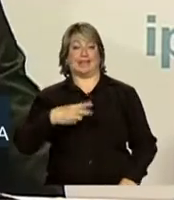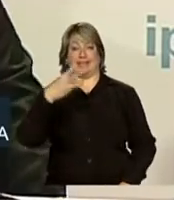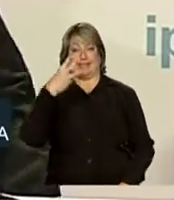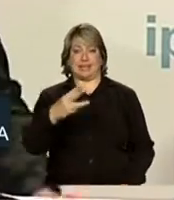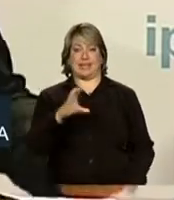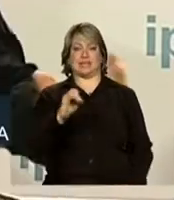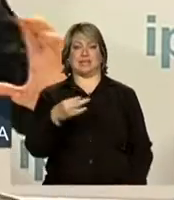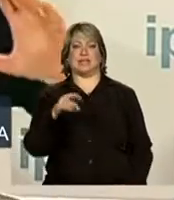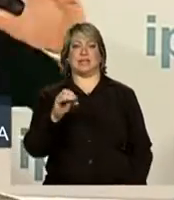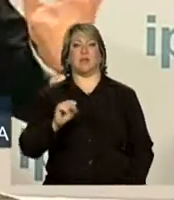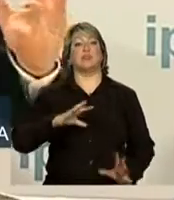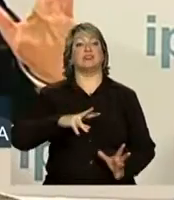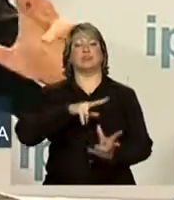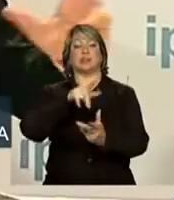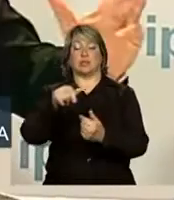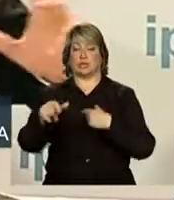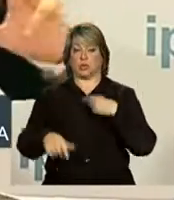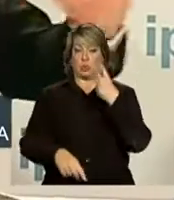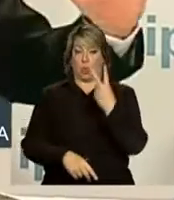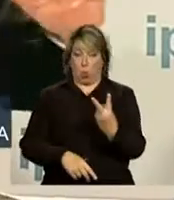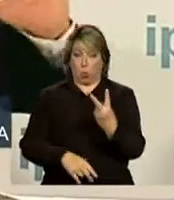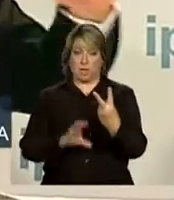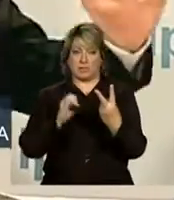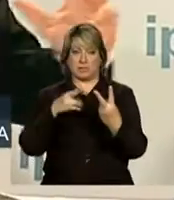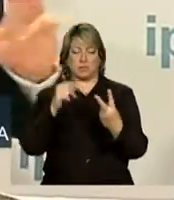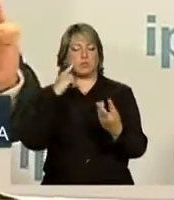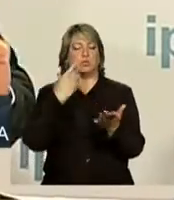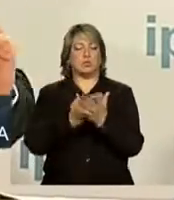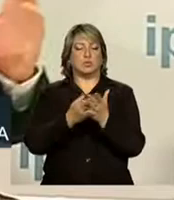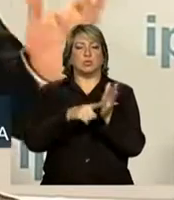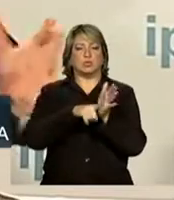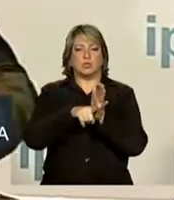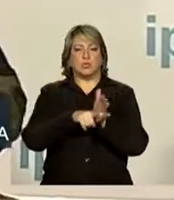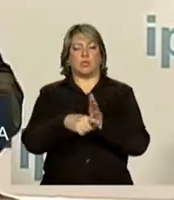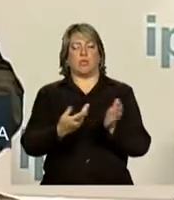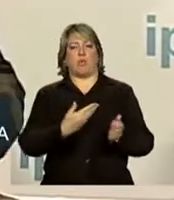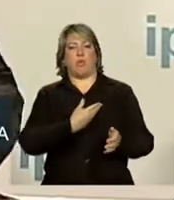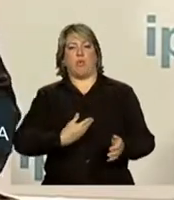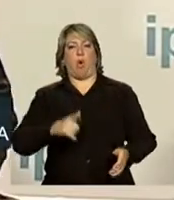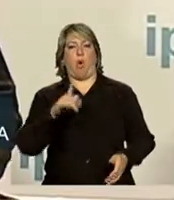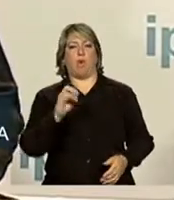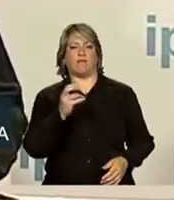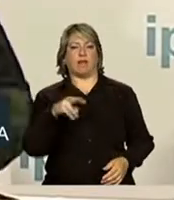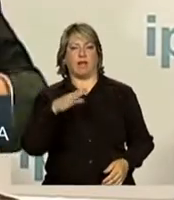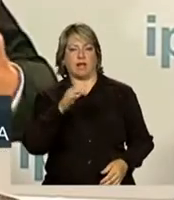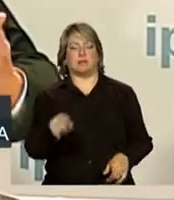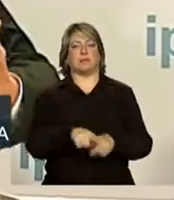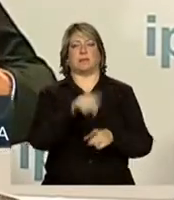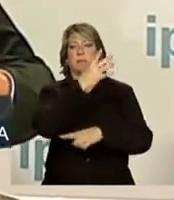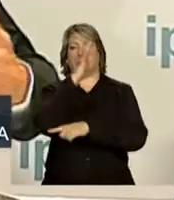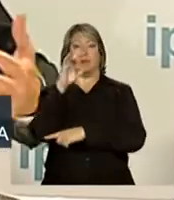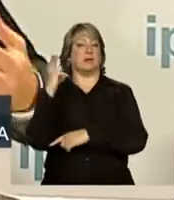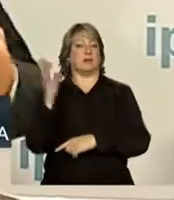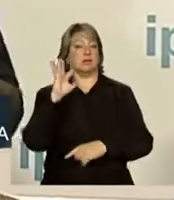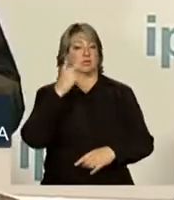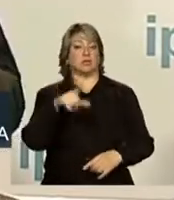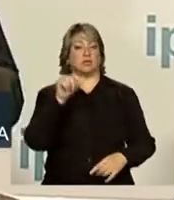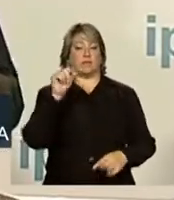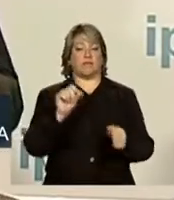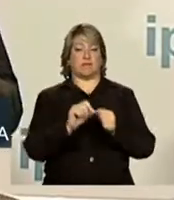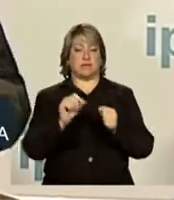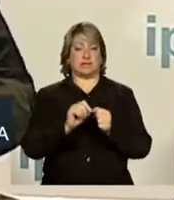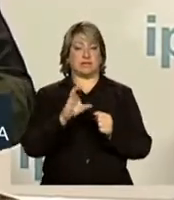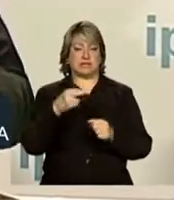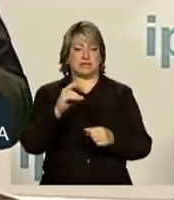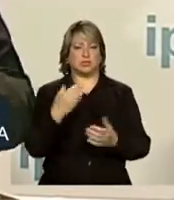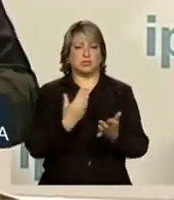centros mundiais, tinham dois centros mundiais de estudos, governança, meio ambiente, se escolheu um lugar para se fazer um